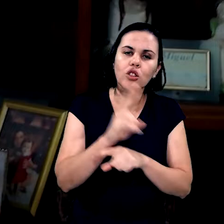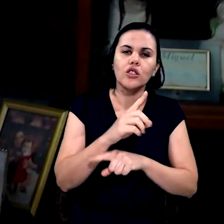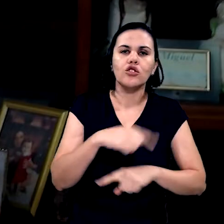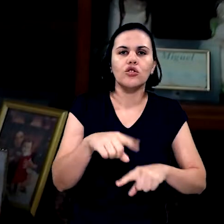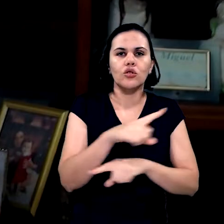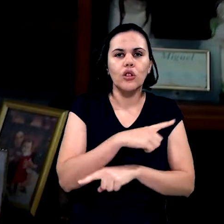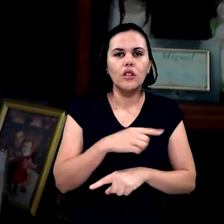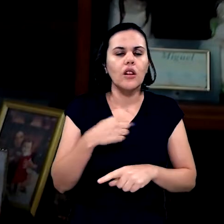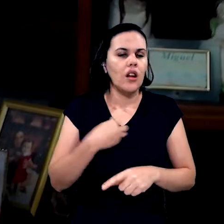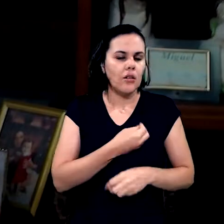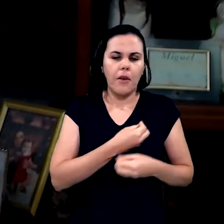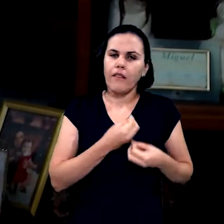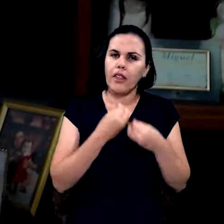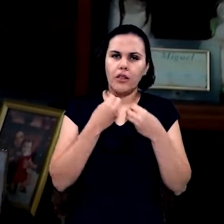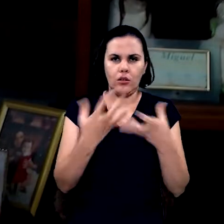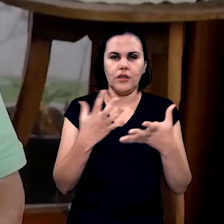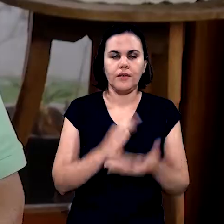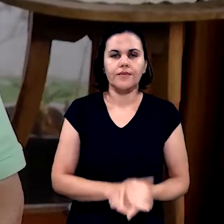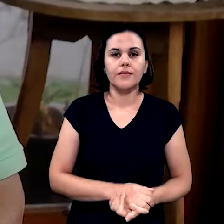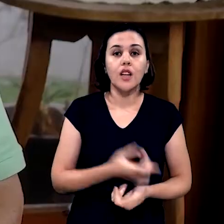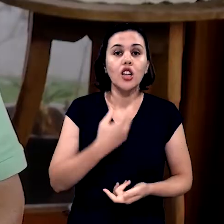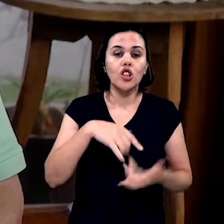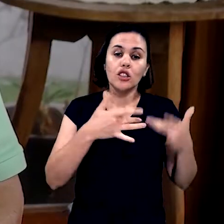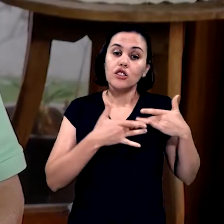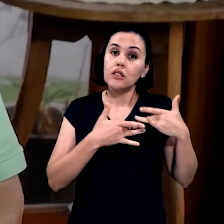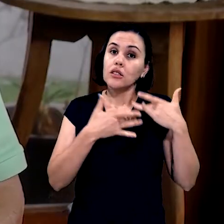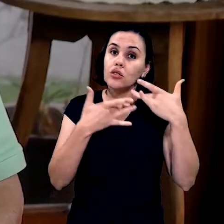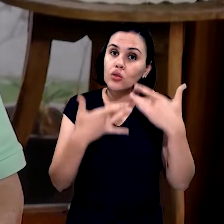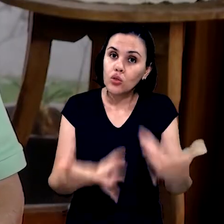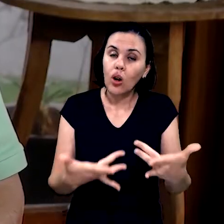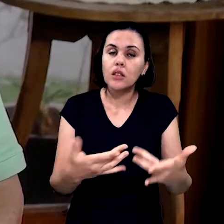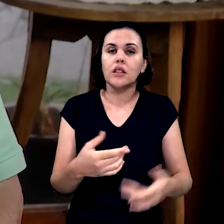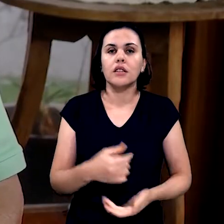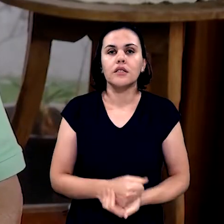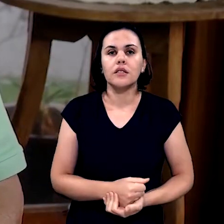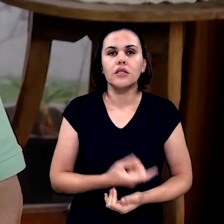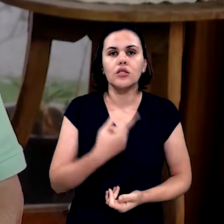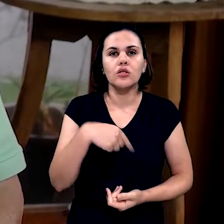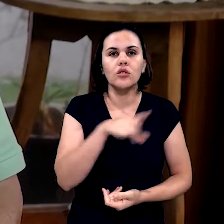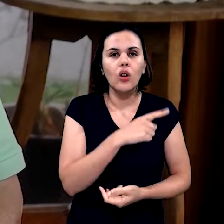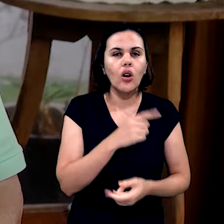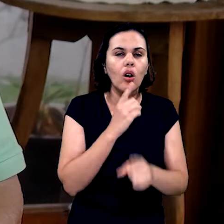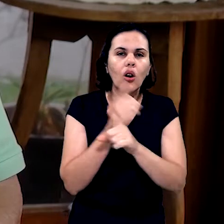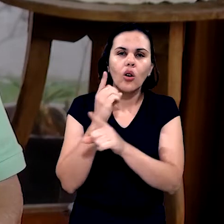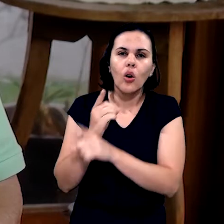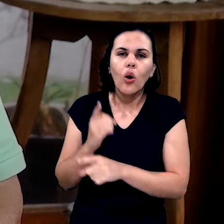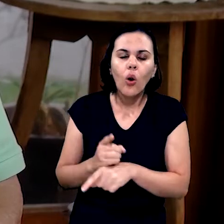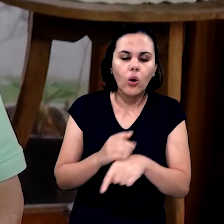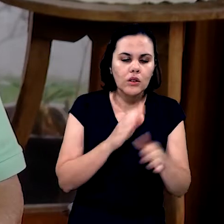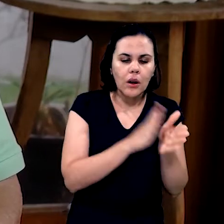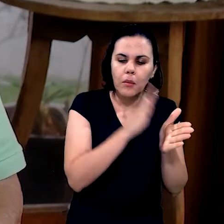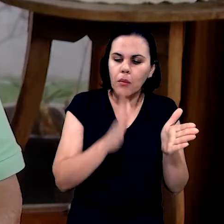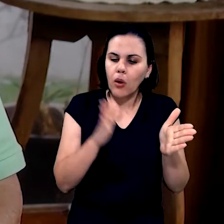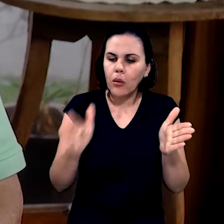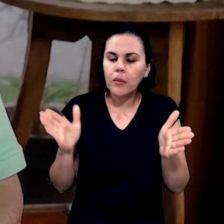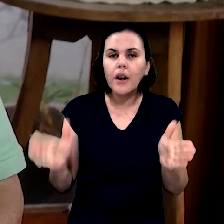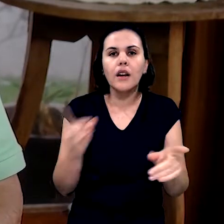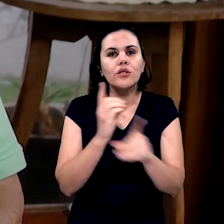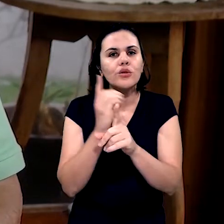a gente. Entrego tudo da minha vida para Ele. A gente se solidariza. A gente encontra momentos de